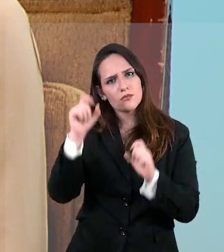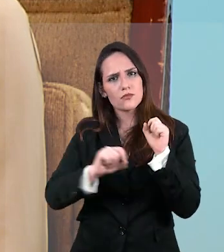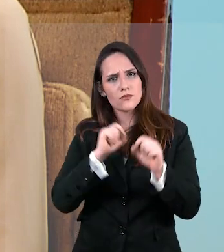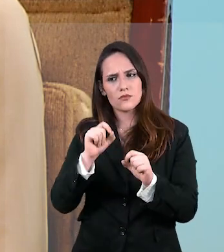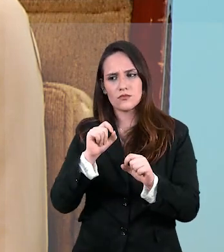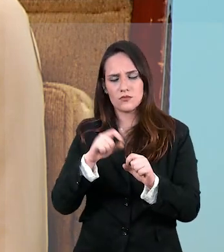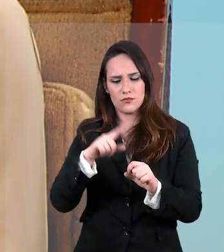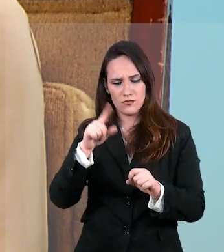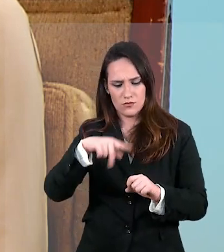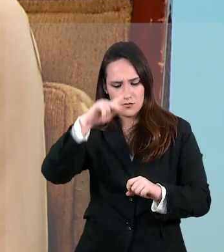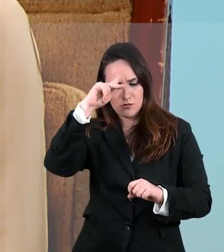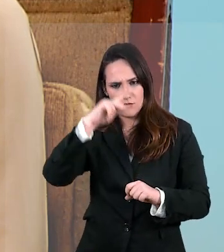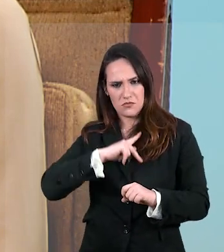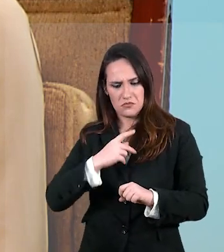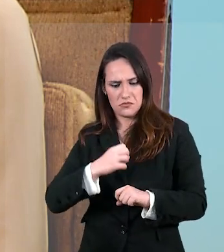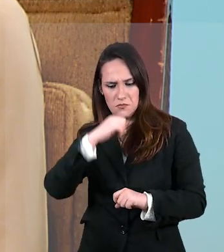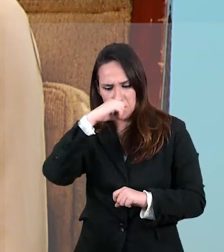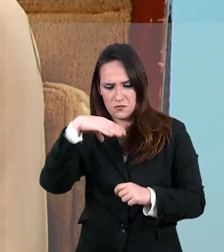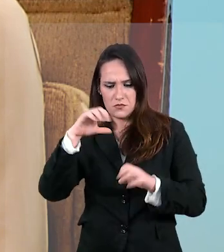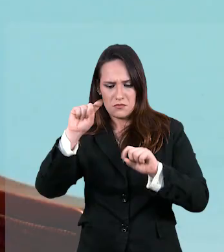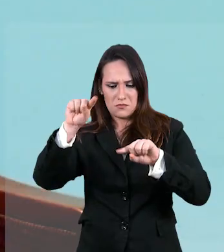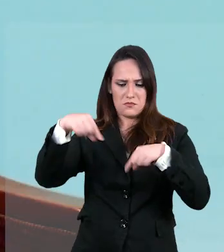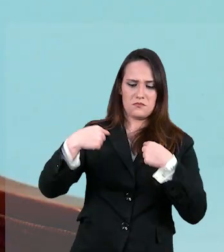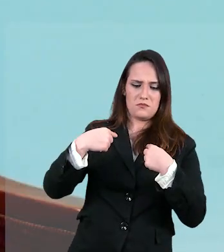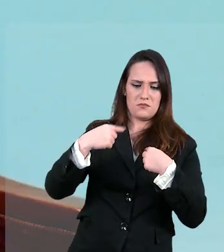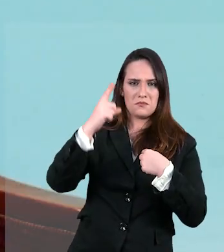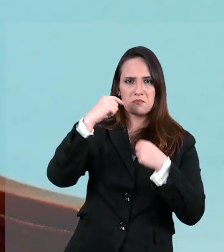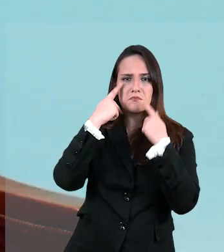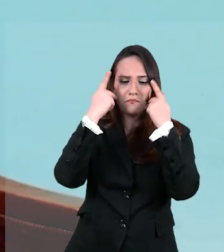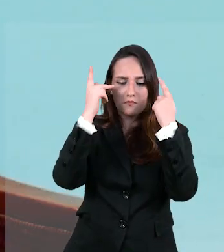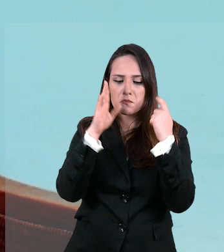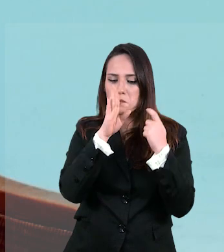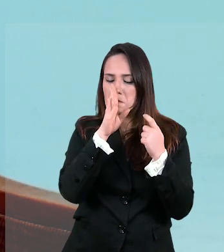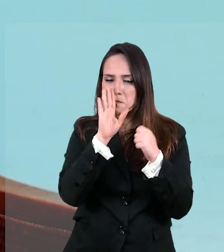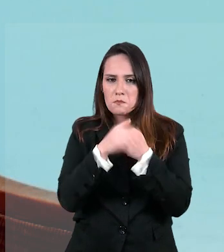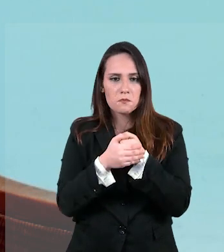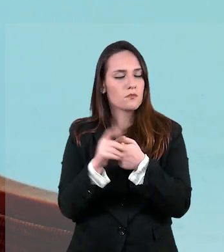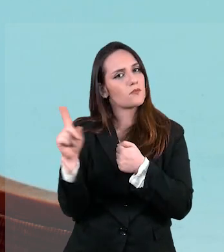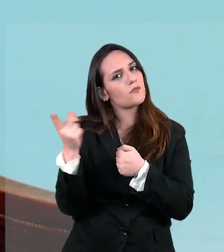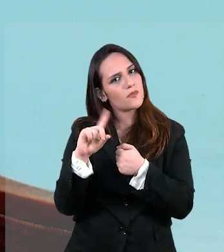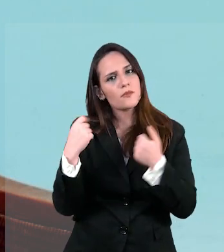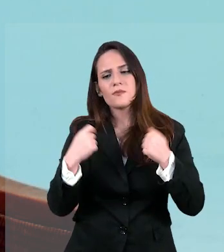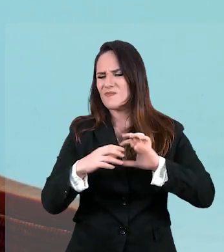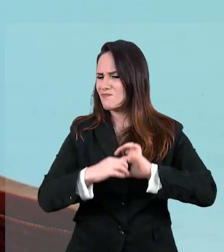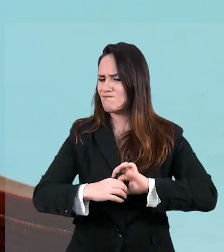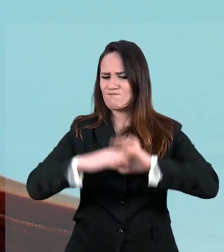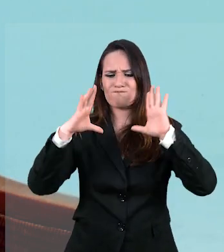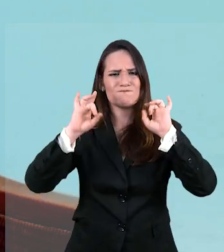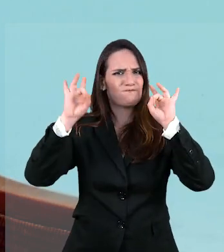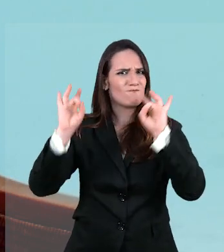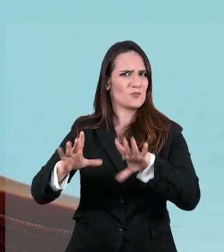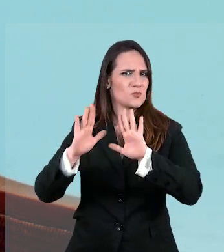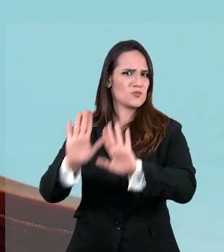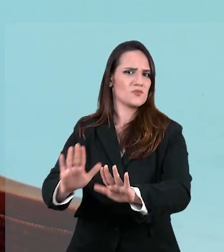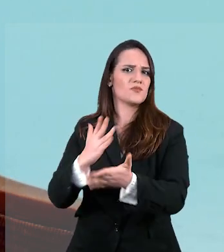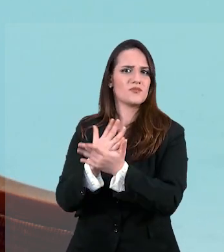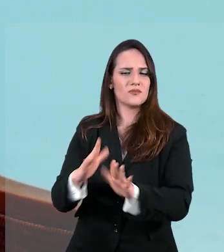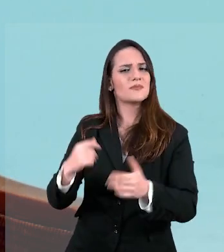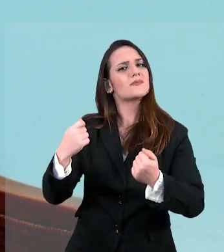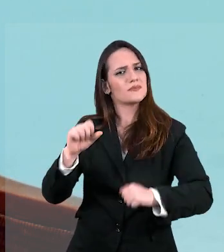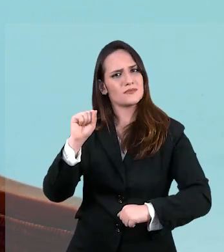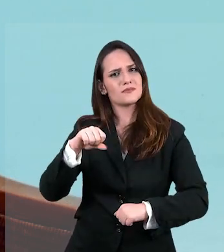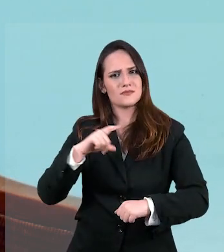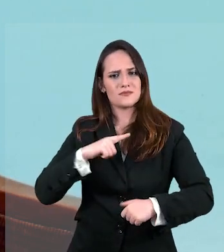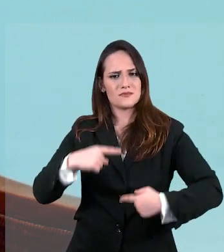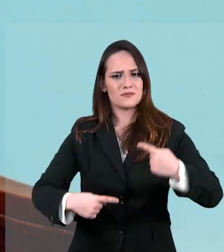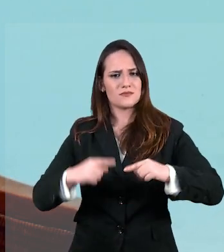violência ela não é motivo de vergonha para a mulher. A mulher ela precisa se libertar disso, e isso precisa entrar